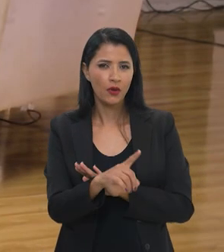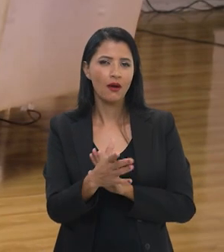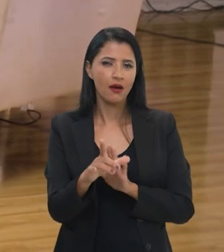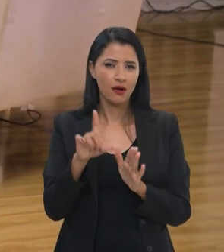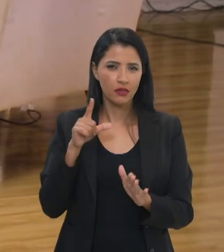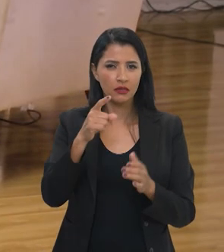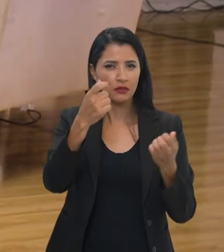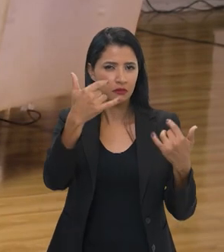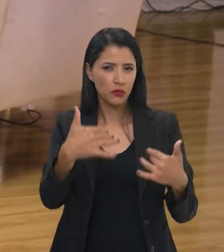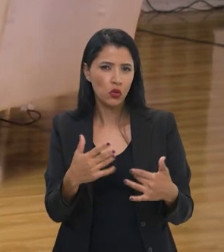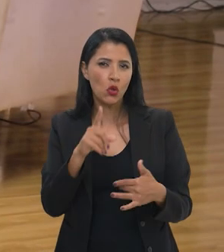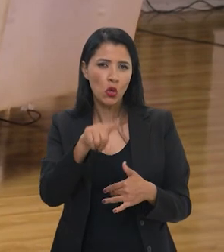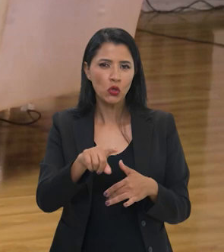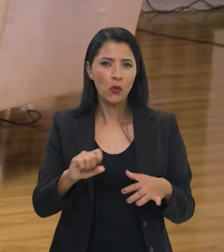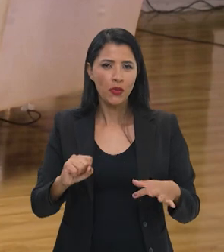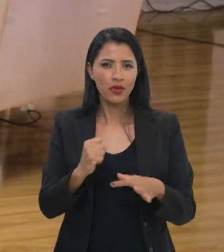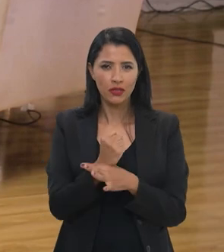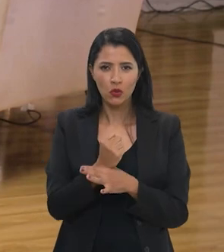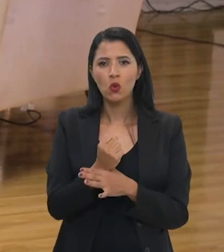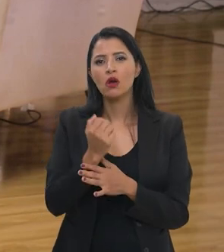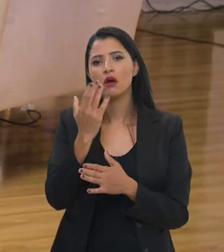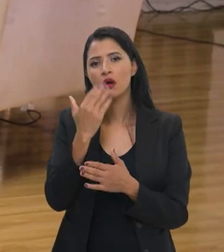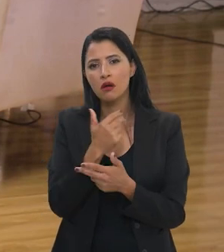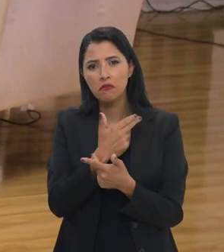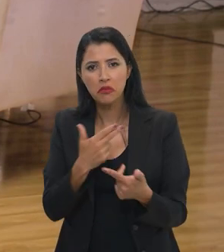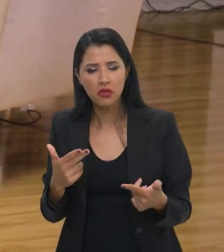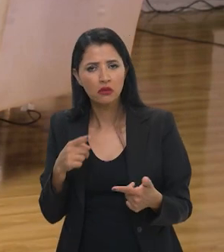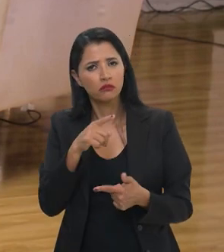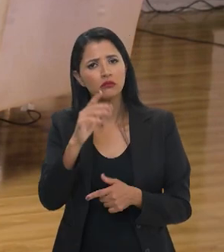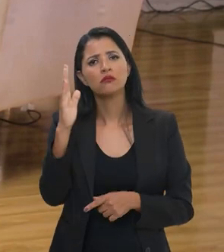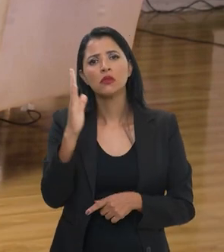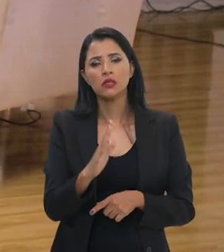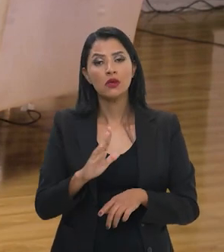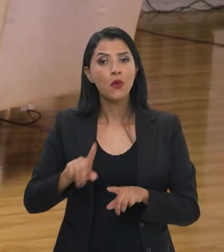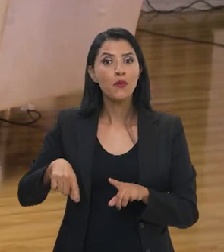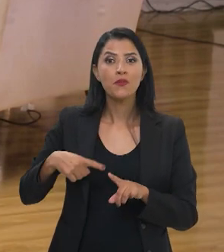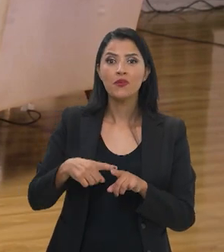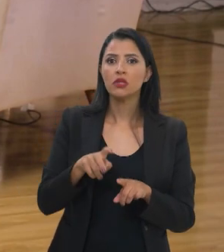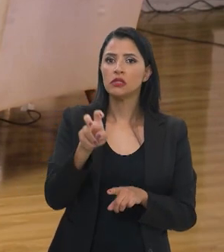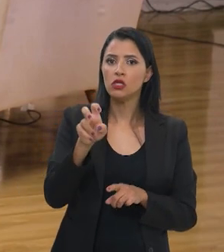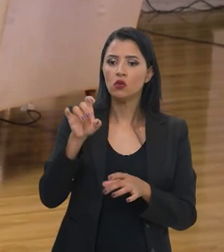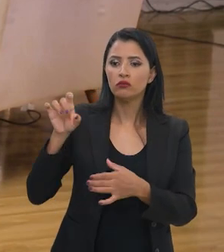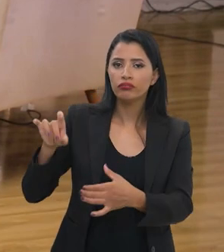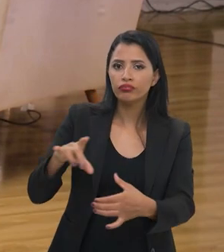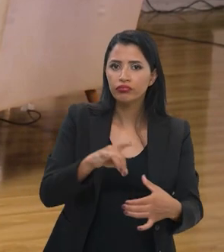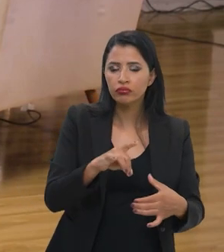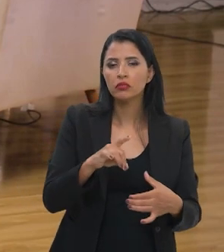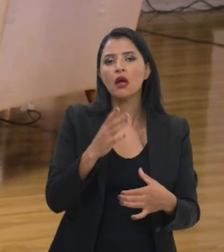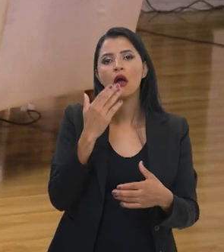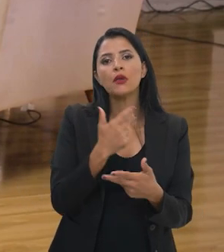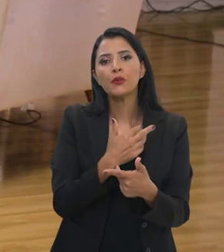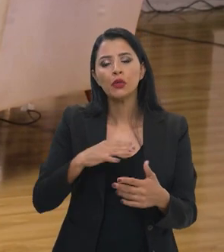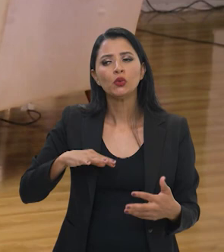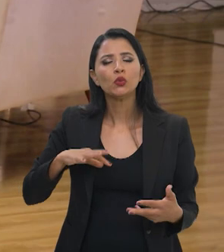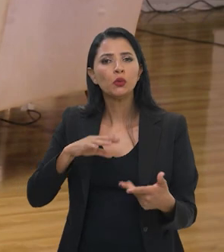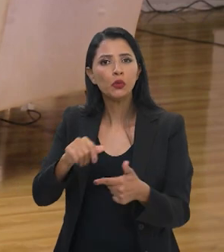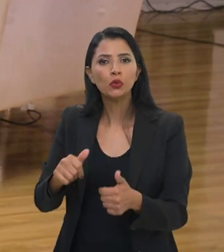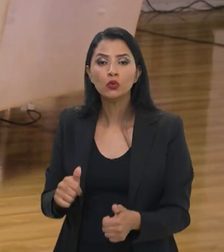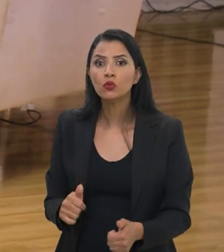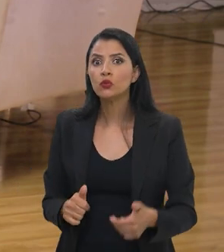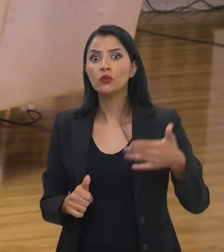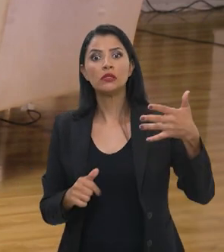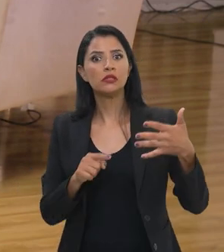o senhor comentou no primeiro bloco esse fato da segurança alimentar o Brasil é um dos cinco maiores produtores de alimentos no mundo